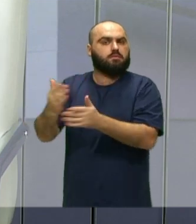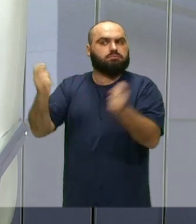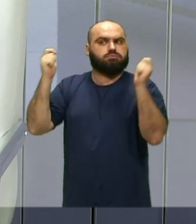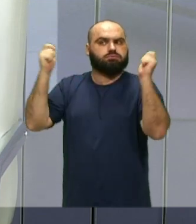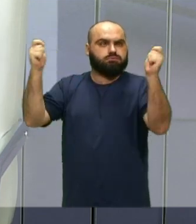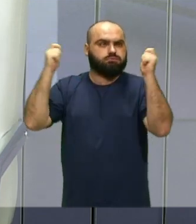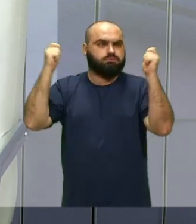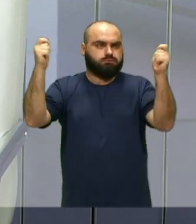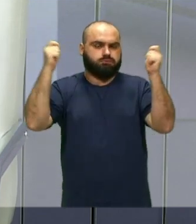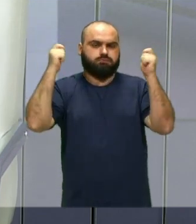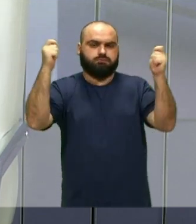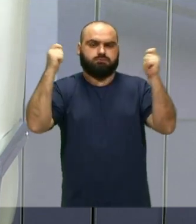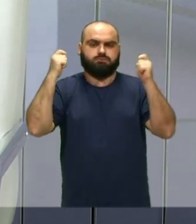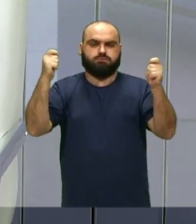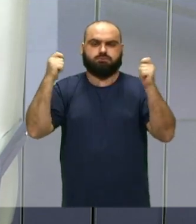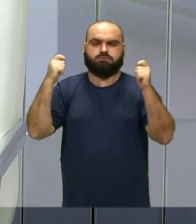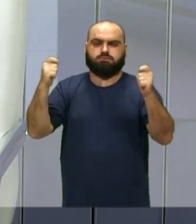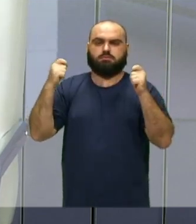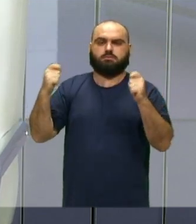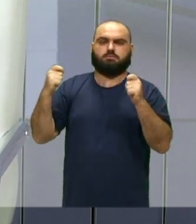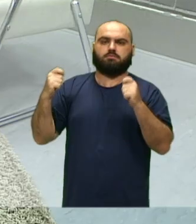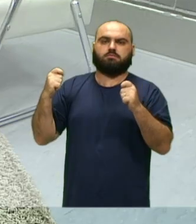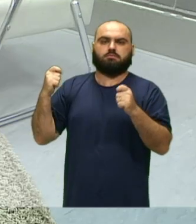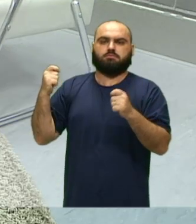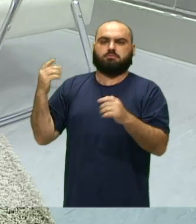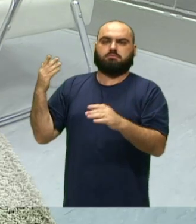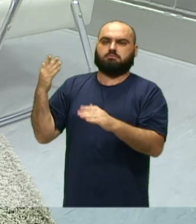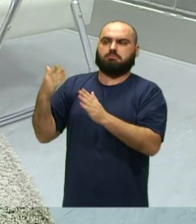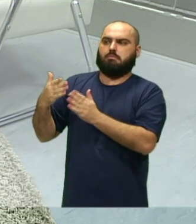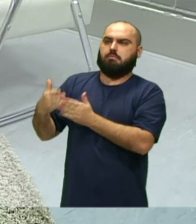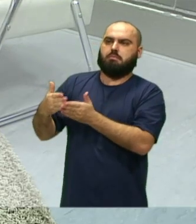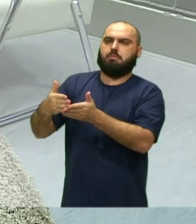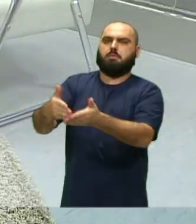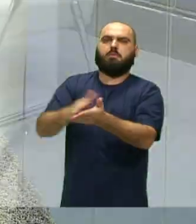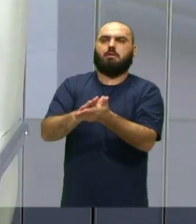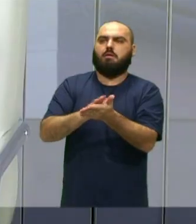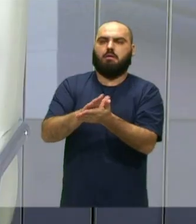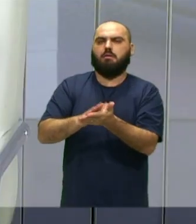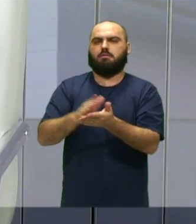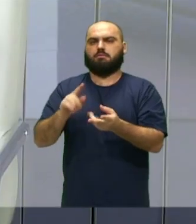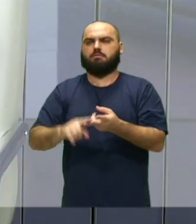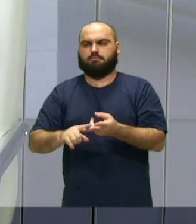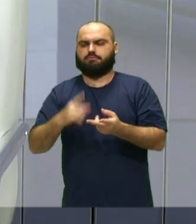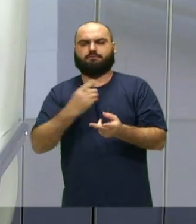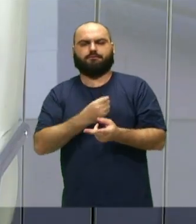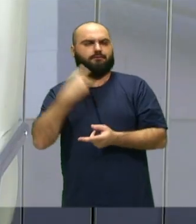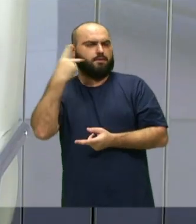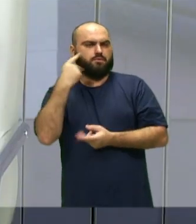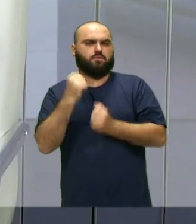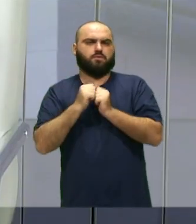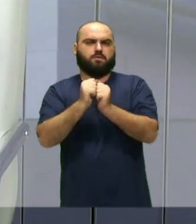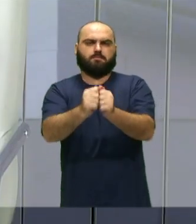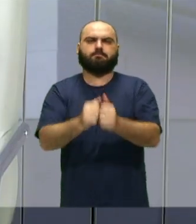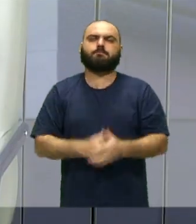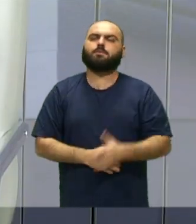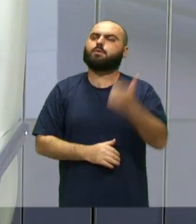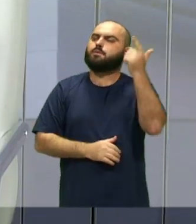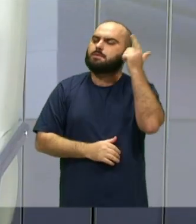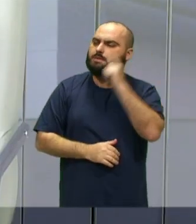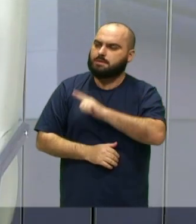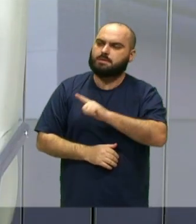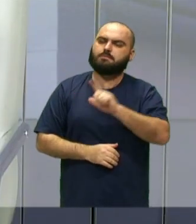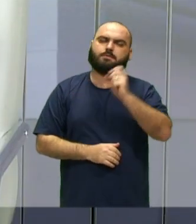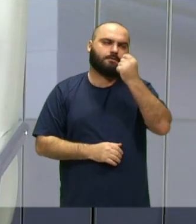Ia separado, não ia entrar aqui um transatlântico, nós vereadores estivemos lá. Passou esse tempo, a gente conseguiu contornar,